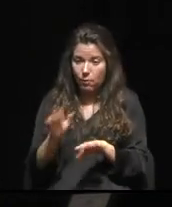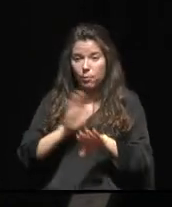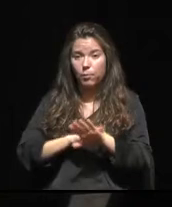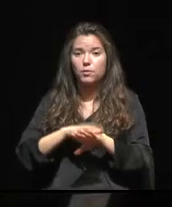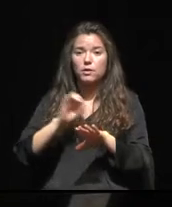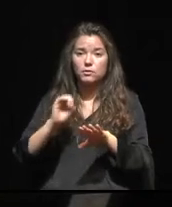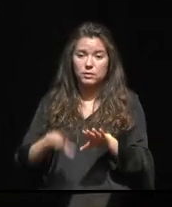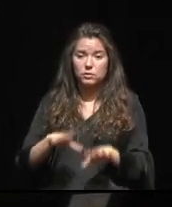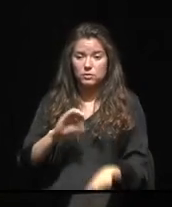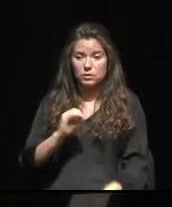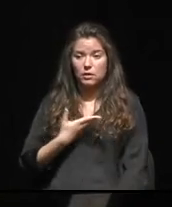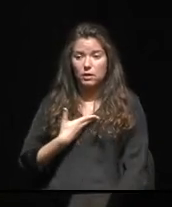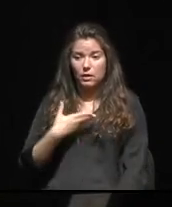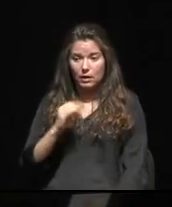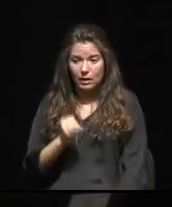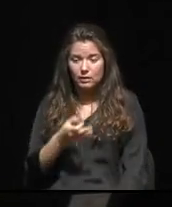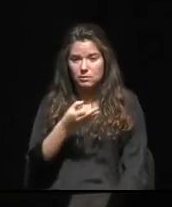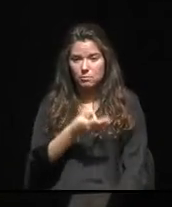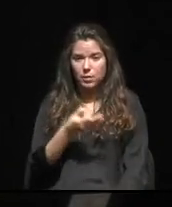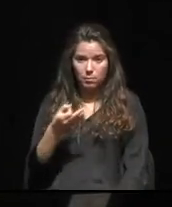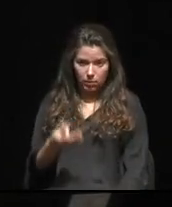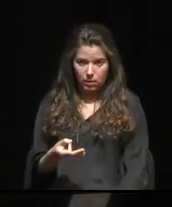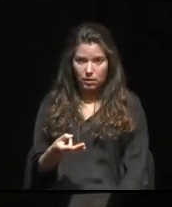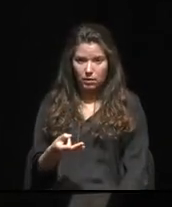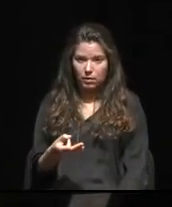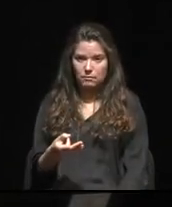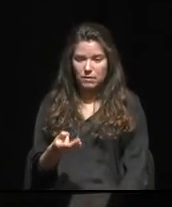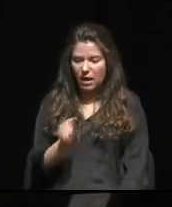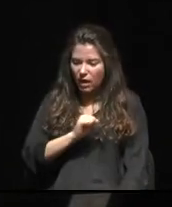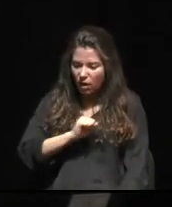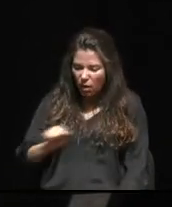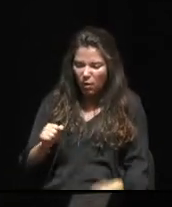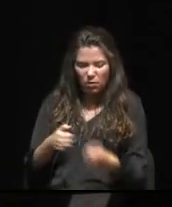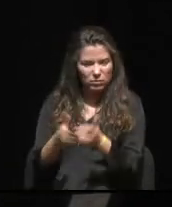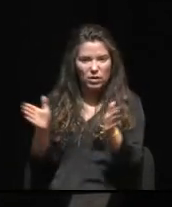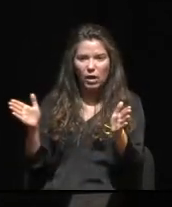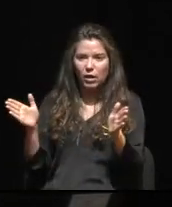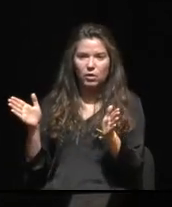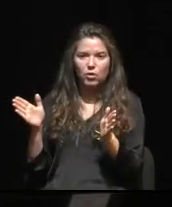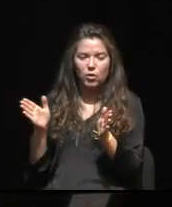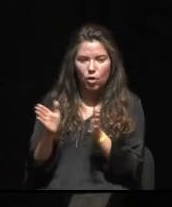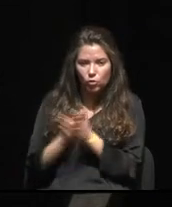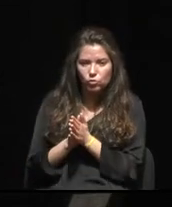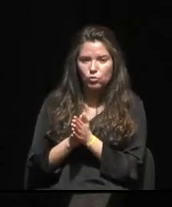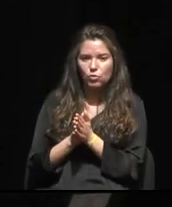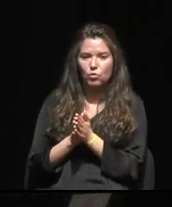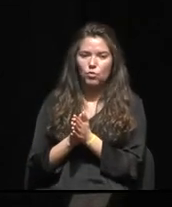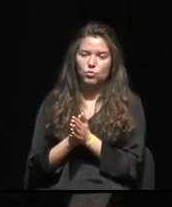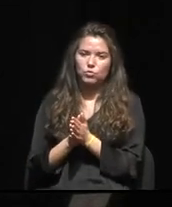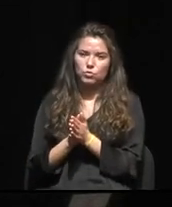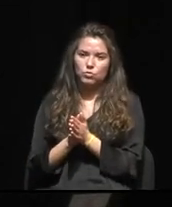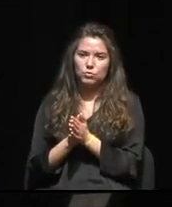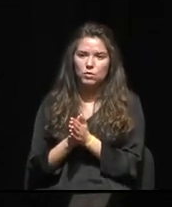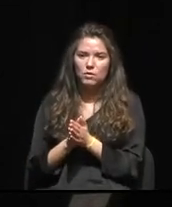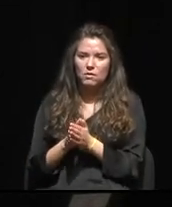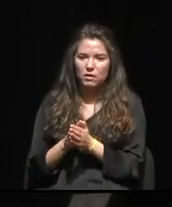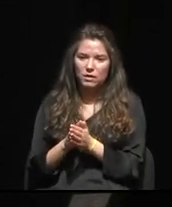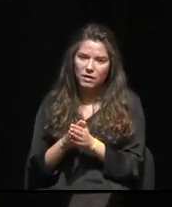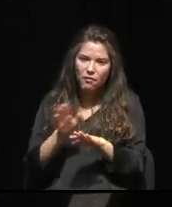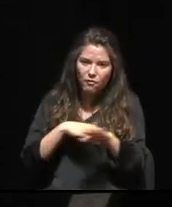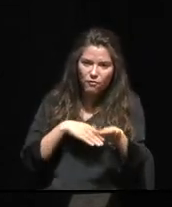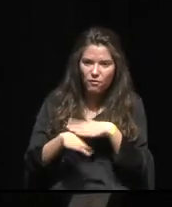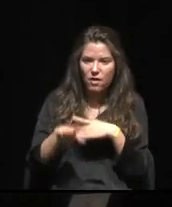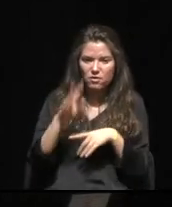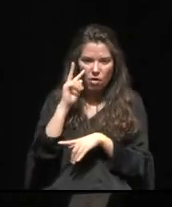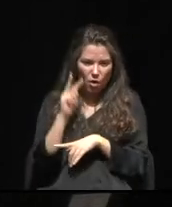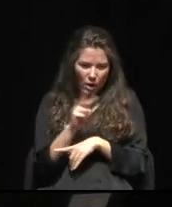isso que o cdspp repudia todas todas as vanguardas e formas de fazer política que olham para as